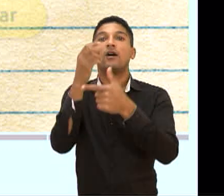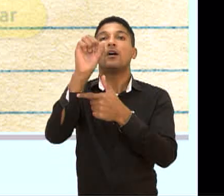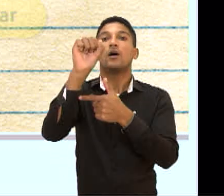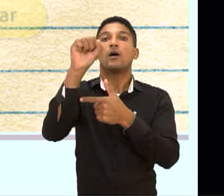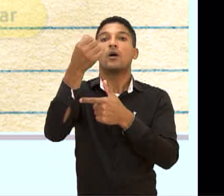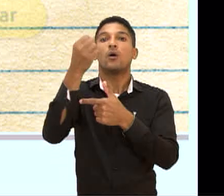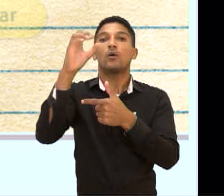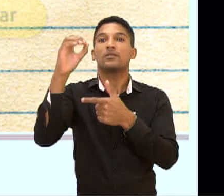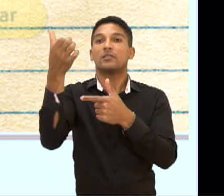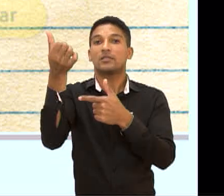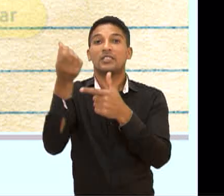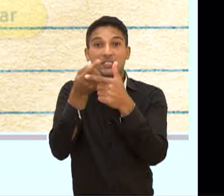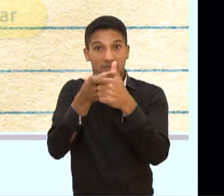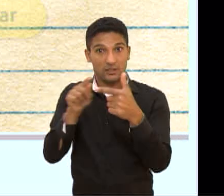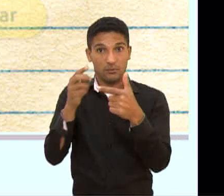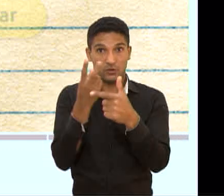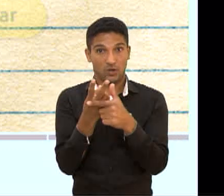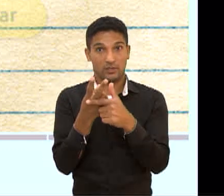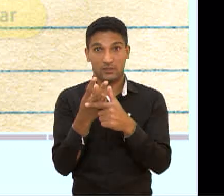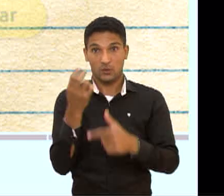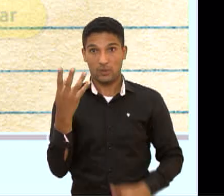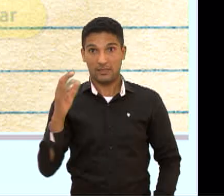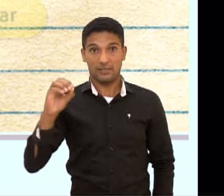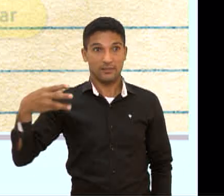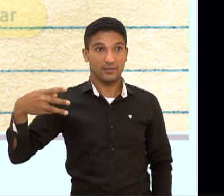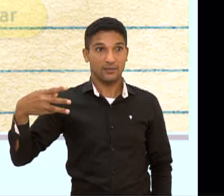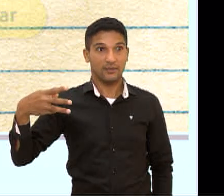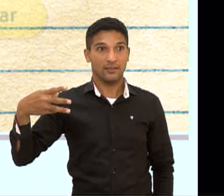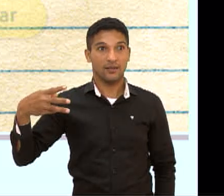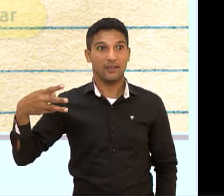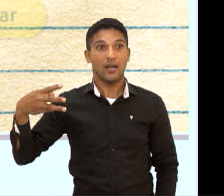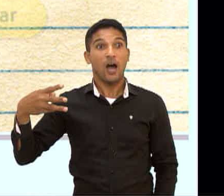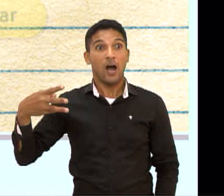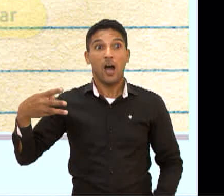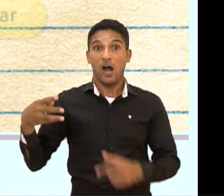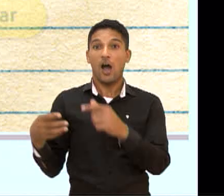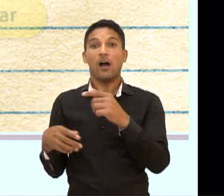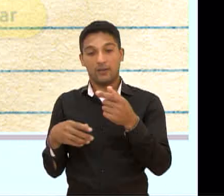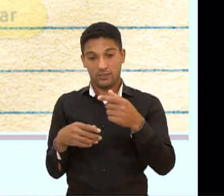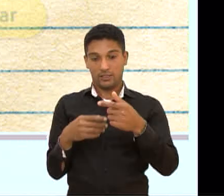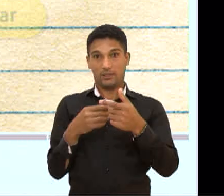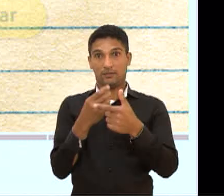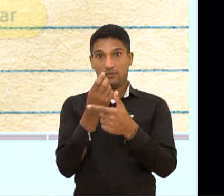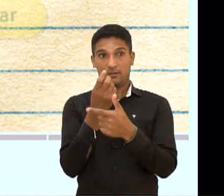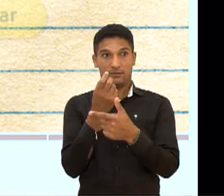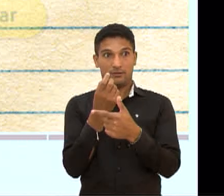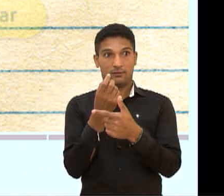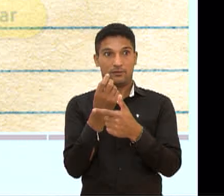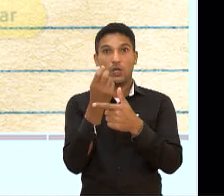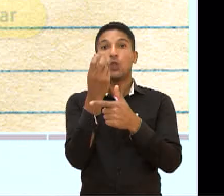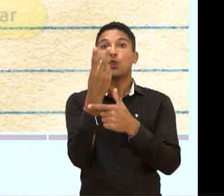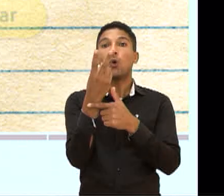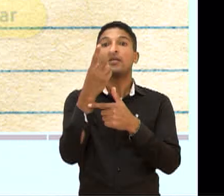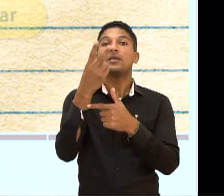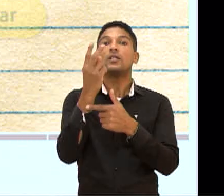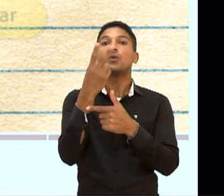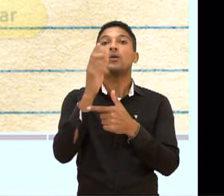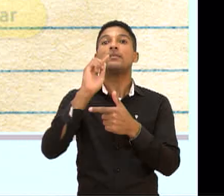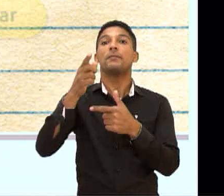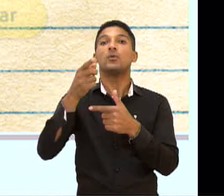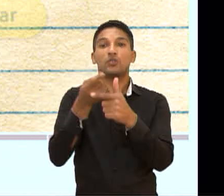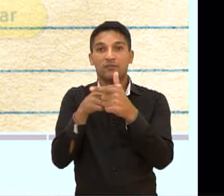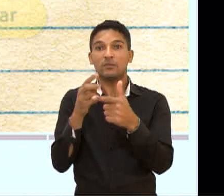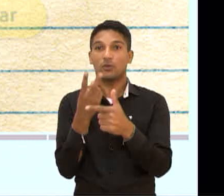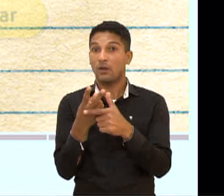2, 403. 2.000 divididos por 2 é 1.000. Era aquilo que nós já conhecemos. Então, eu tenho aqui